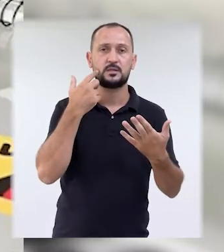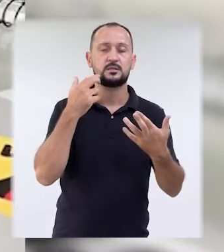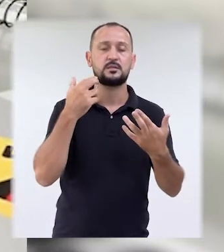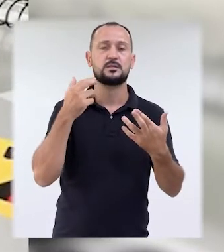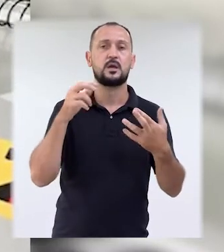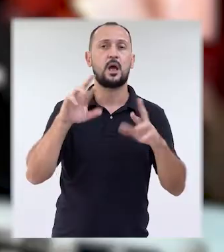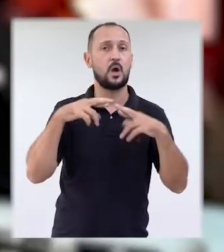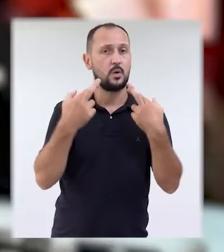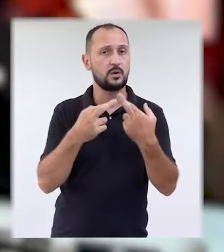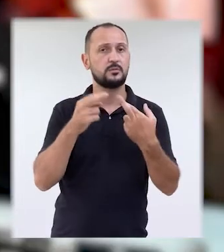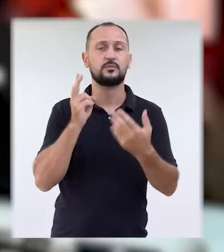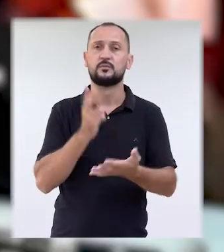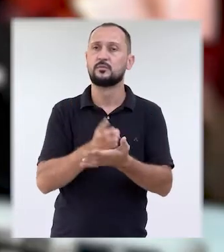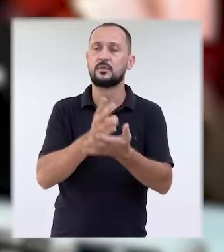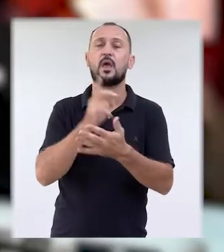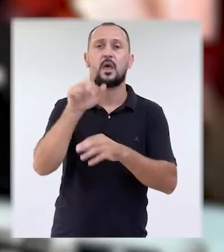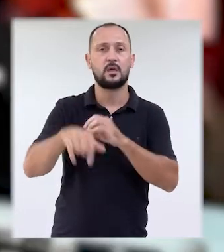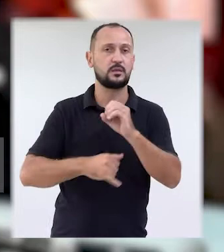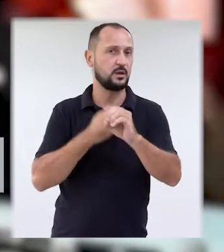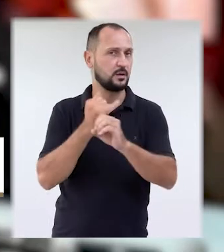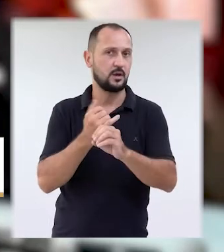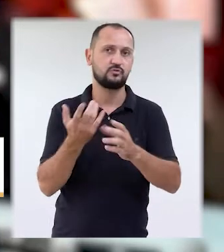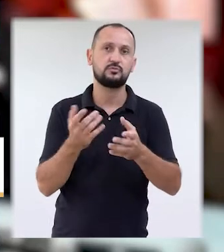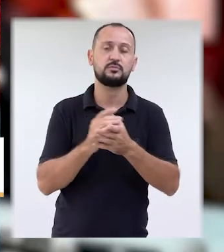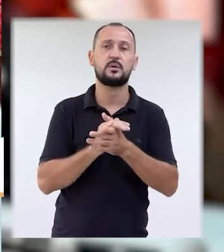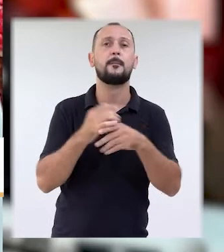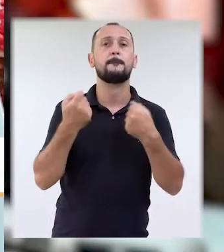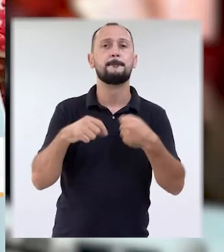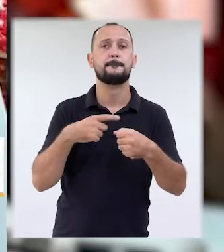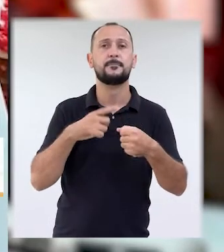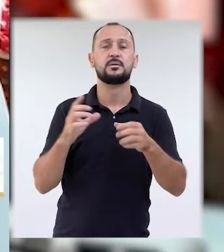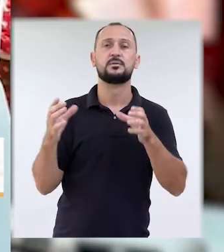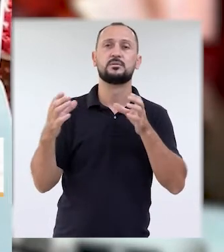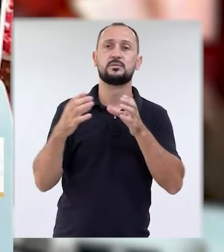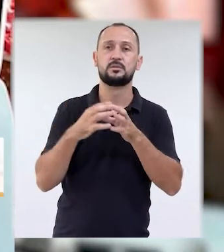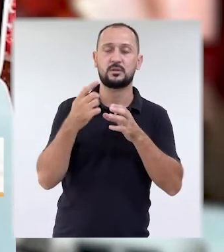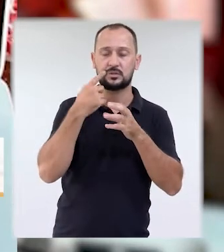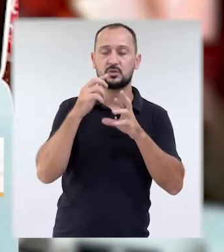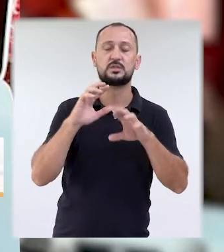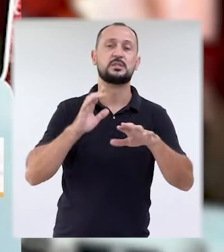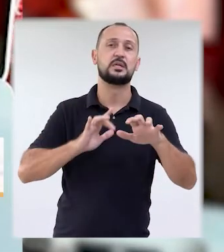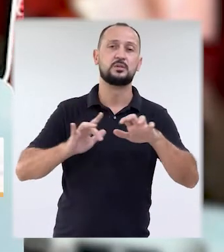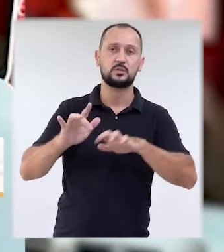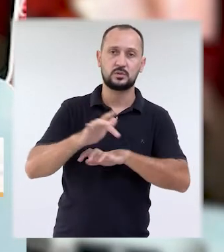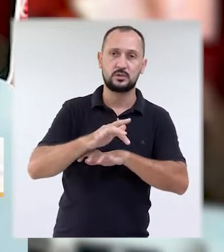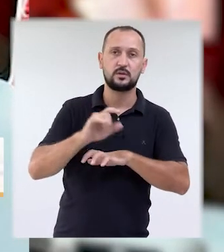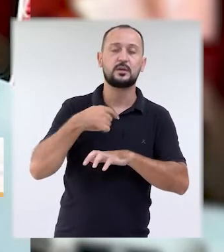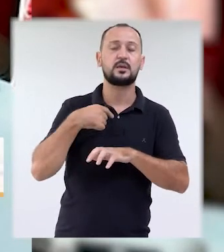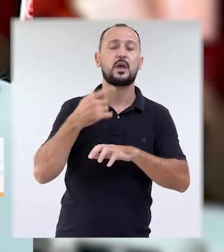as reuniões vão ser via internet. Então, precisa entrar nas nossas redes sociais, que é o